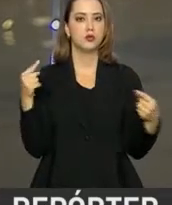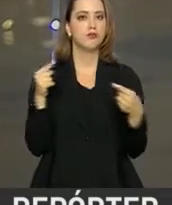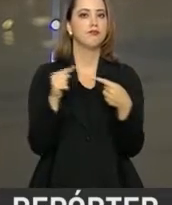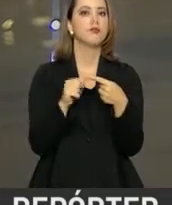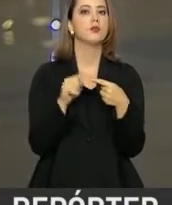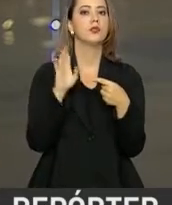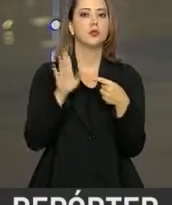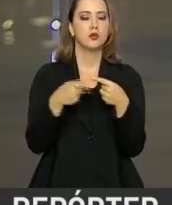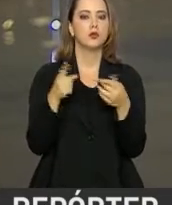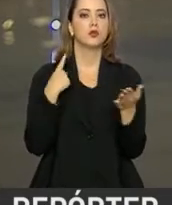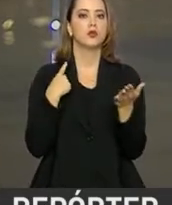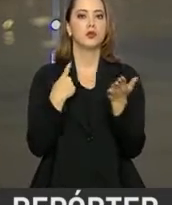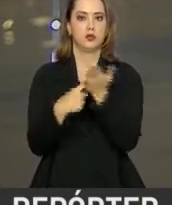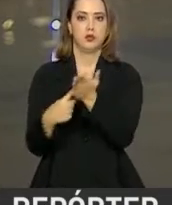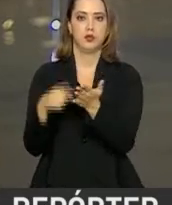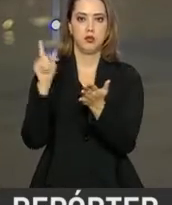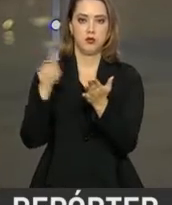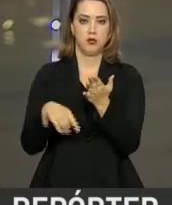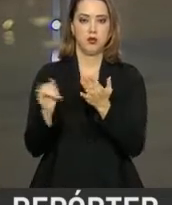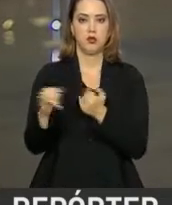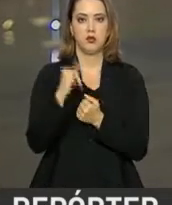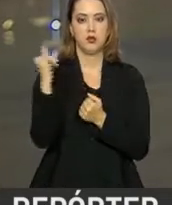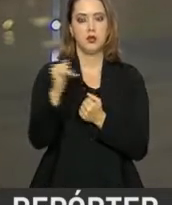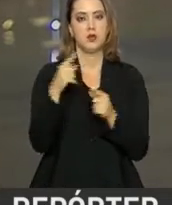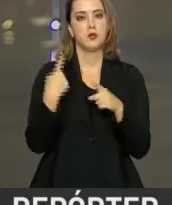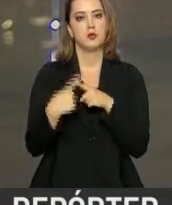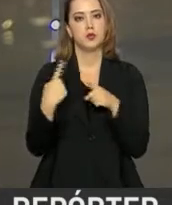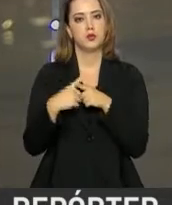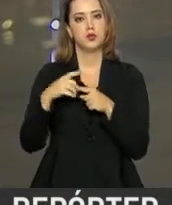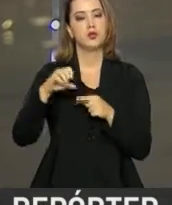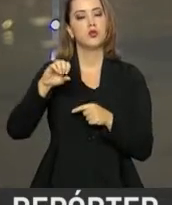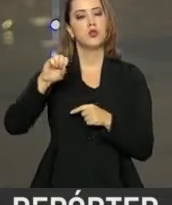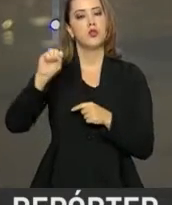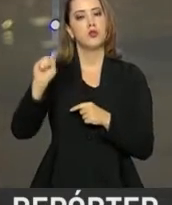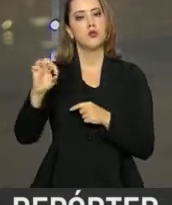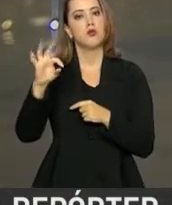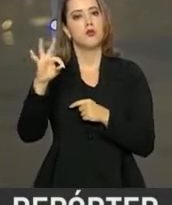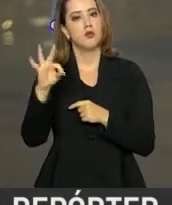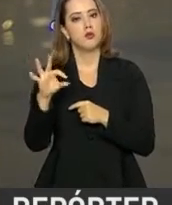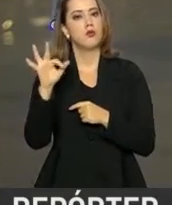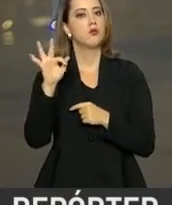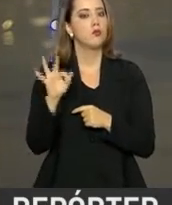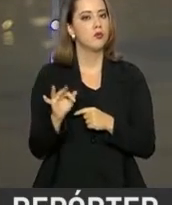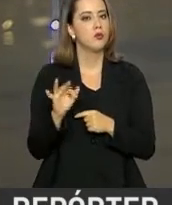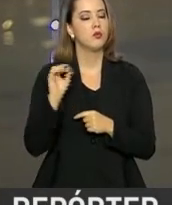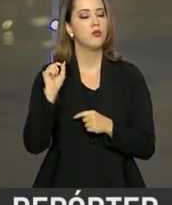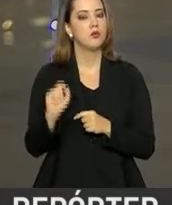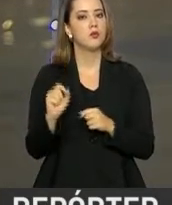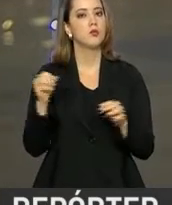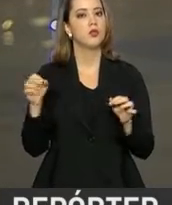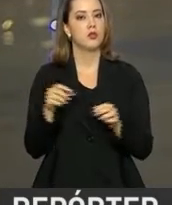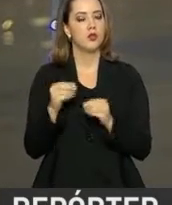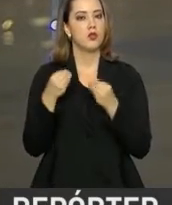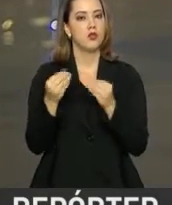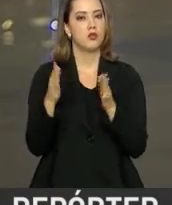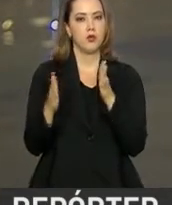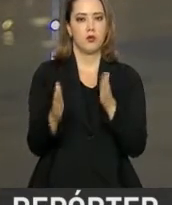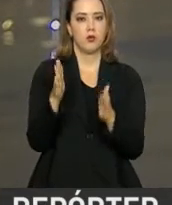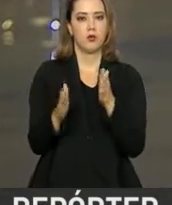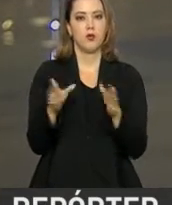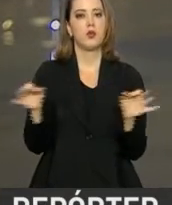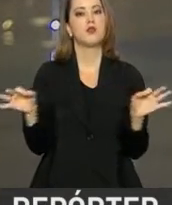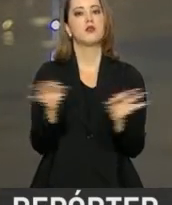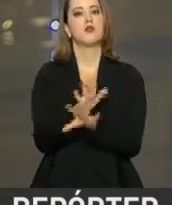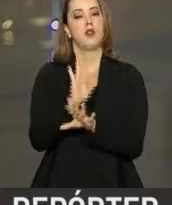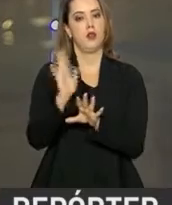na medida em que o supremo tribunal federal há cerca de dois meses atrás de um prazo que se encerra na segunda feira da semana